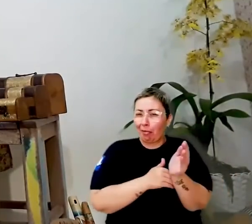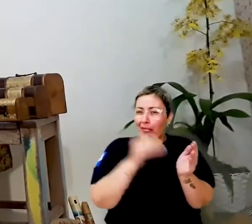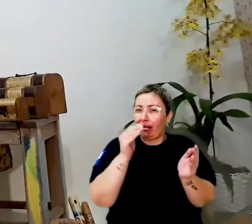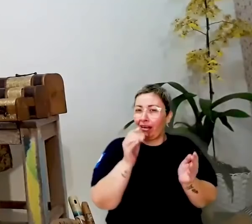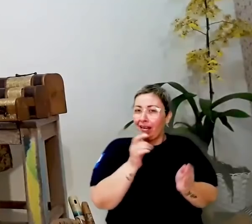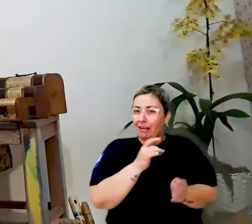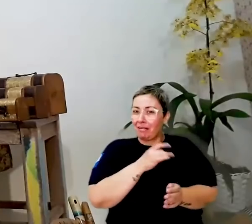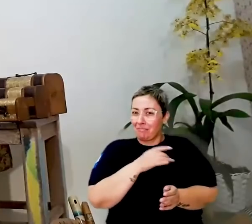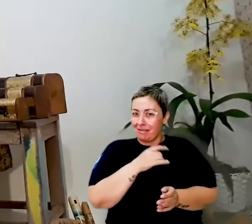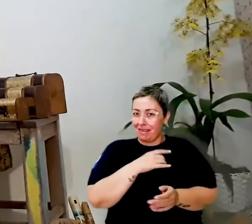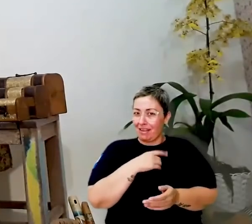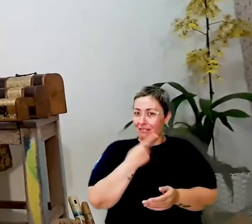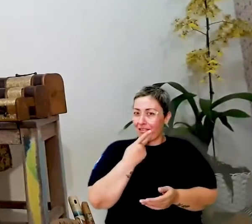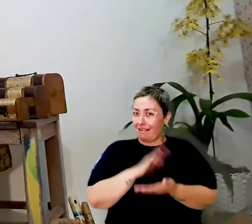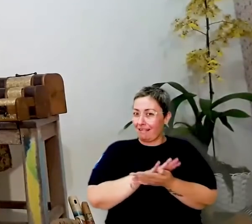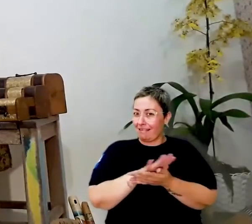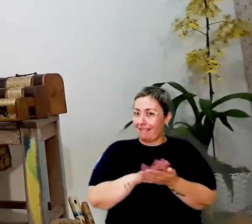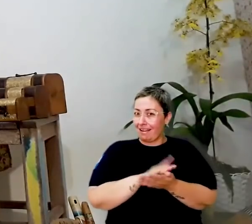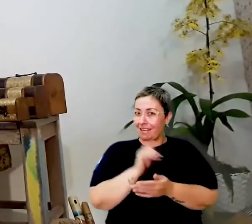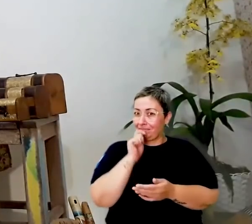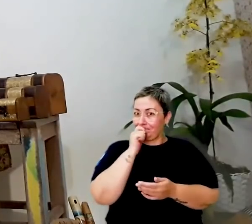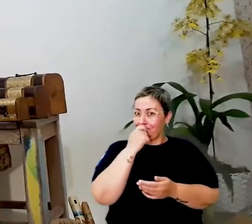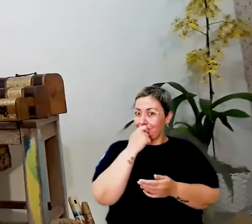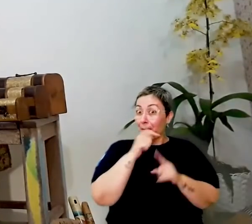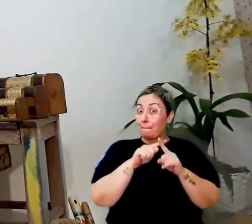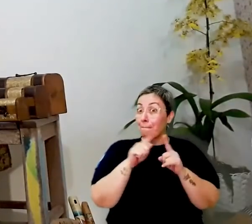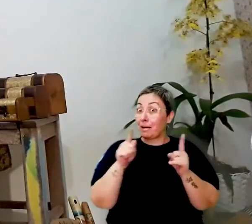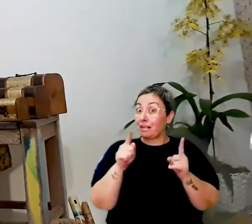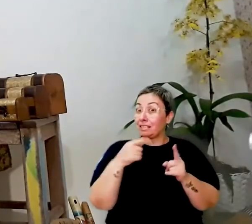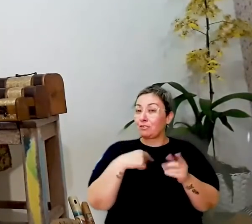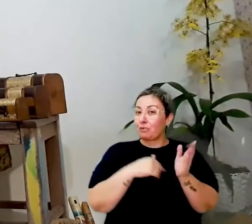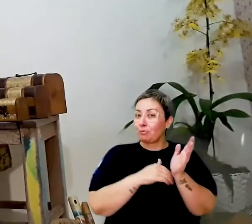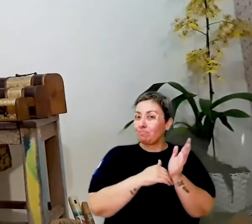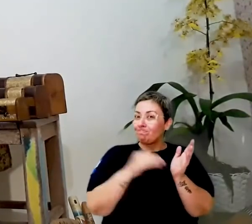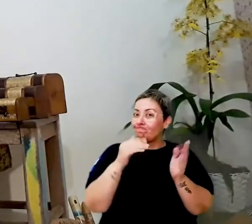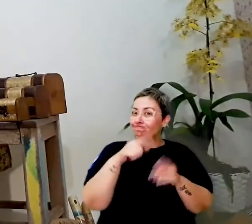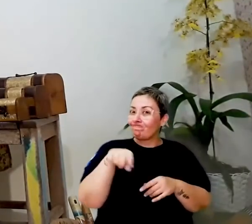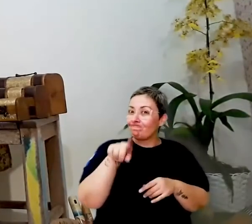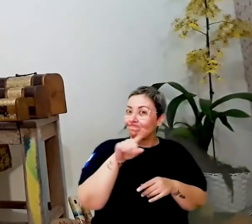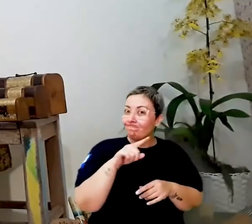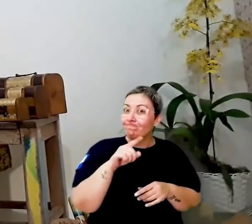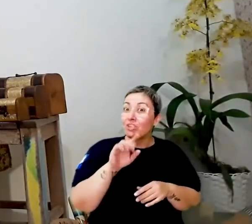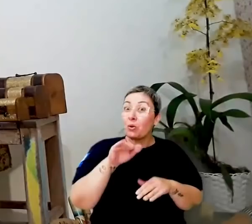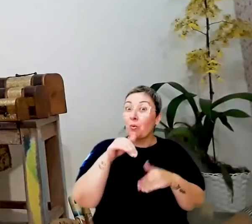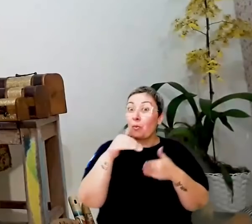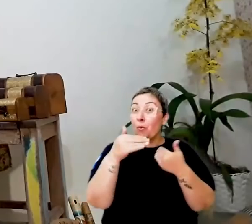seus medos, não é verdade? Mas vou contar uma coisa para vocês.